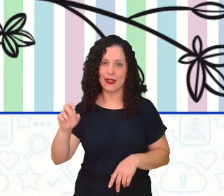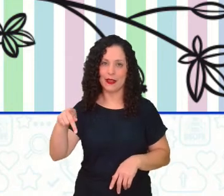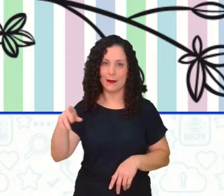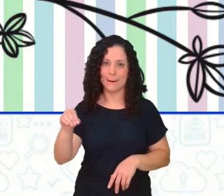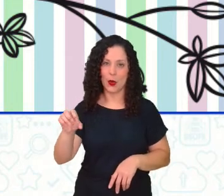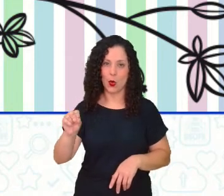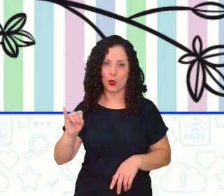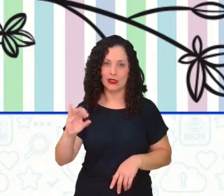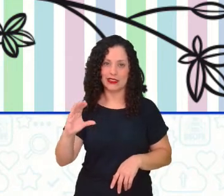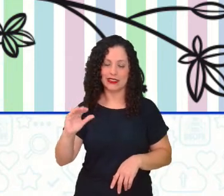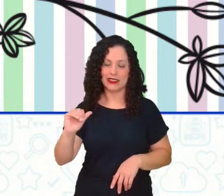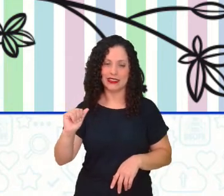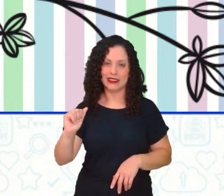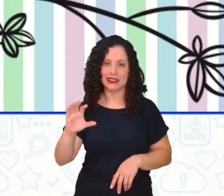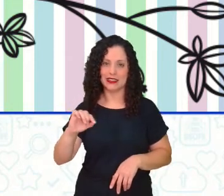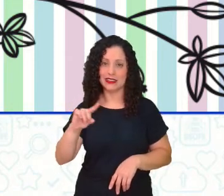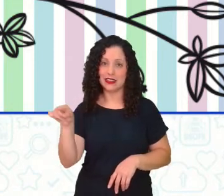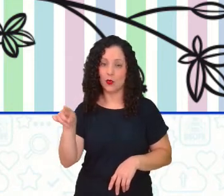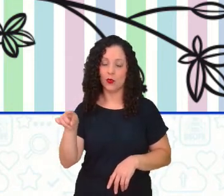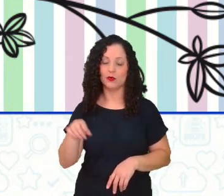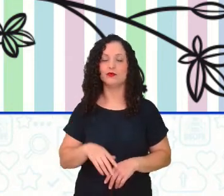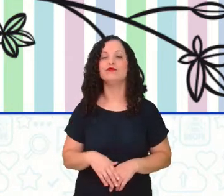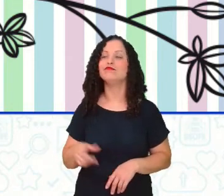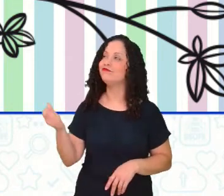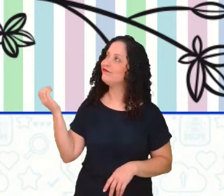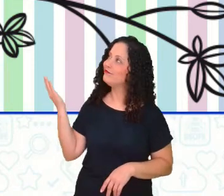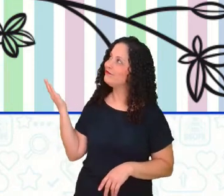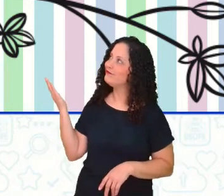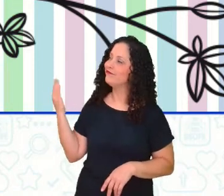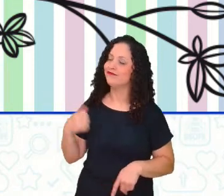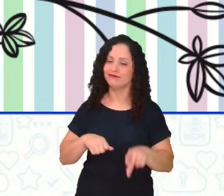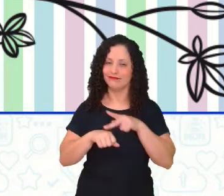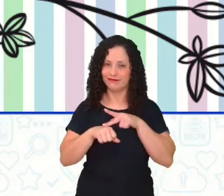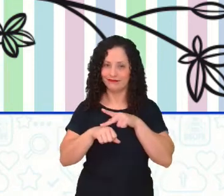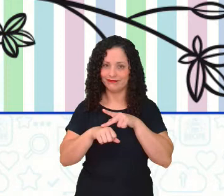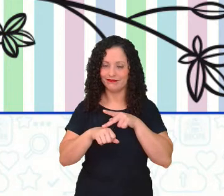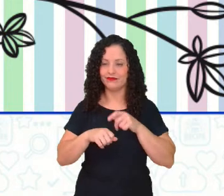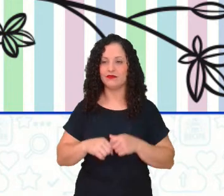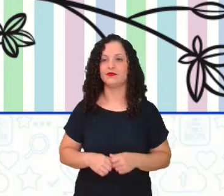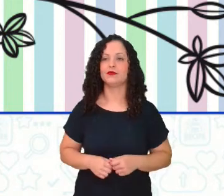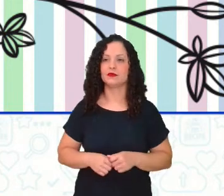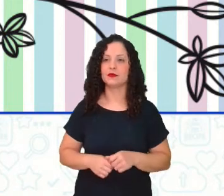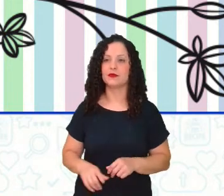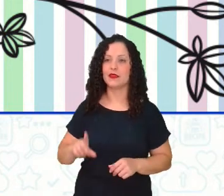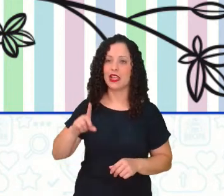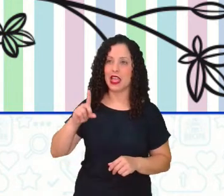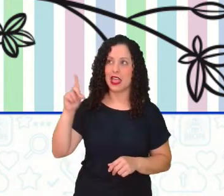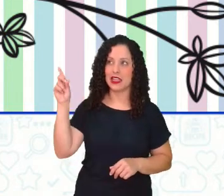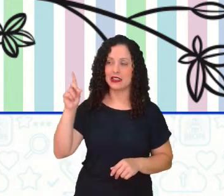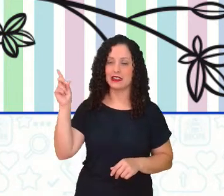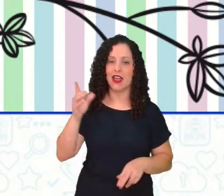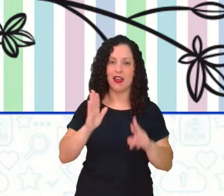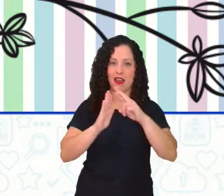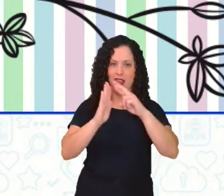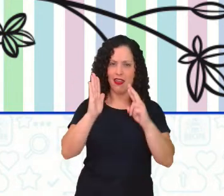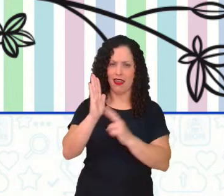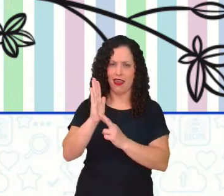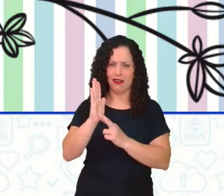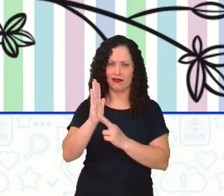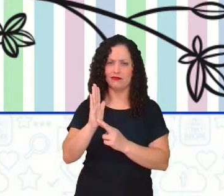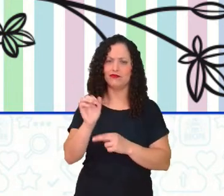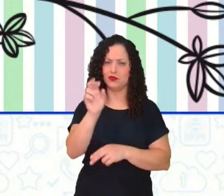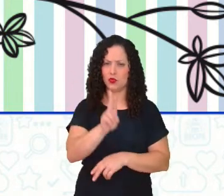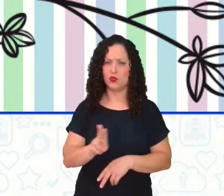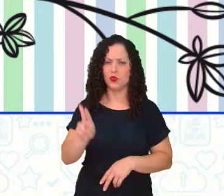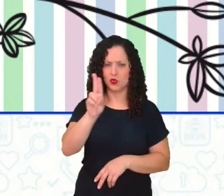O, fazendo aquele ao ali que está também em negrito. Essa é a forma padrão de se escrever quando